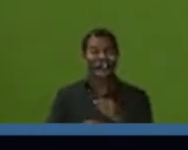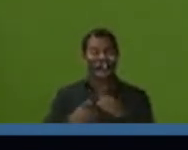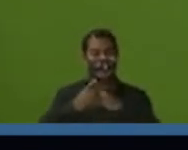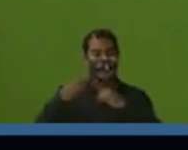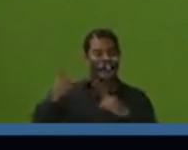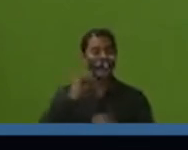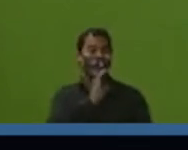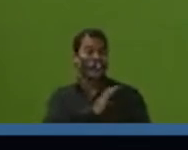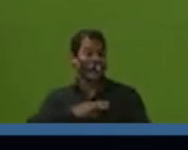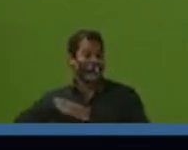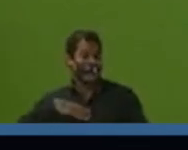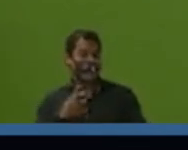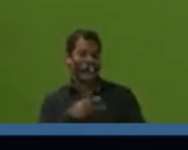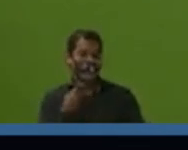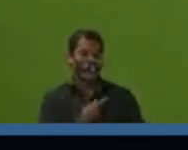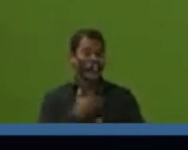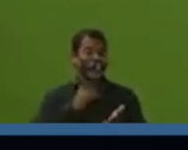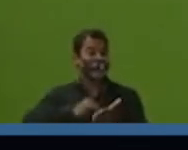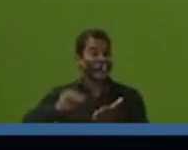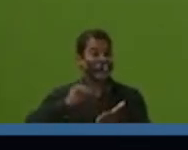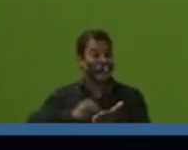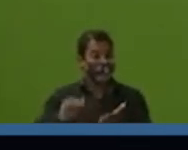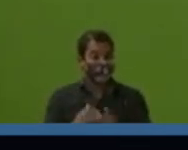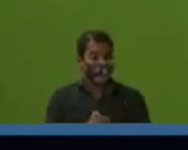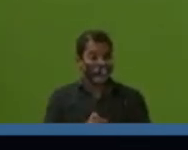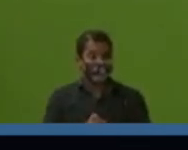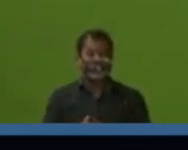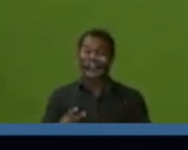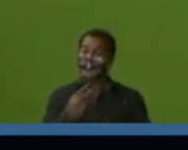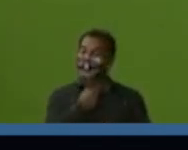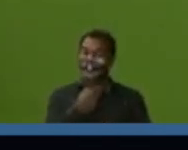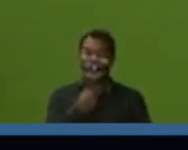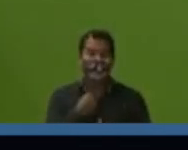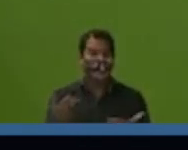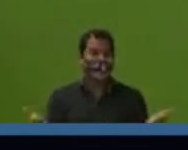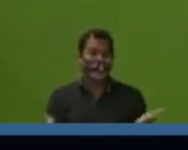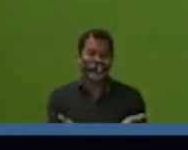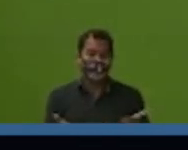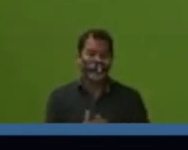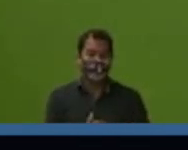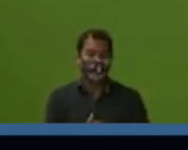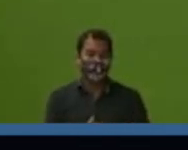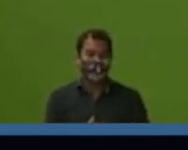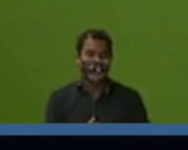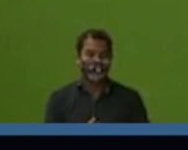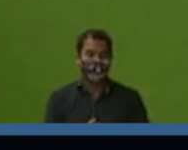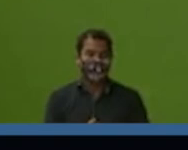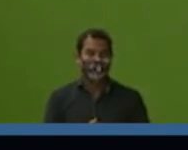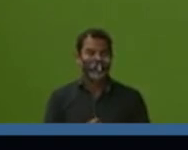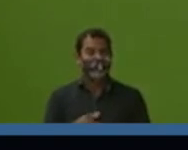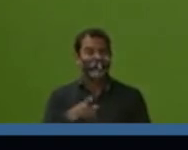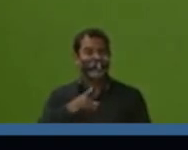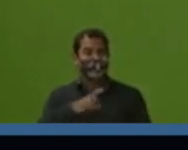e nós, enquanto secretário. Não podemos, nesse momento, ter